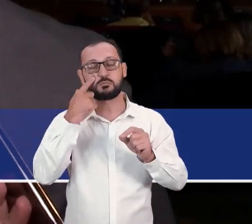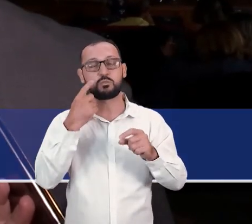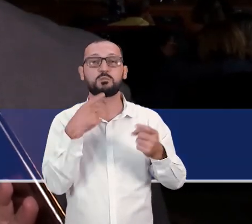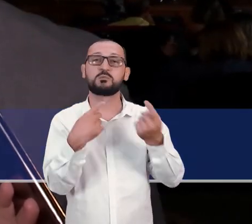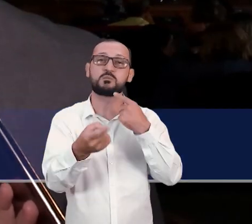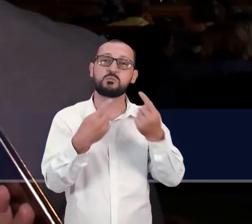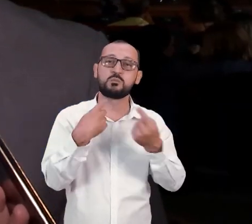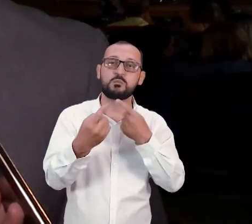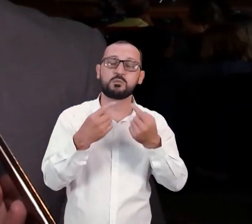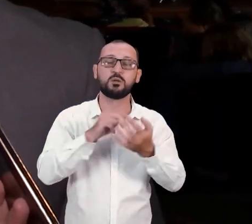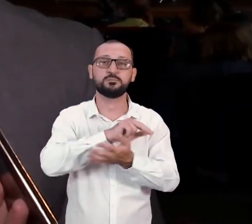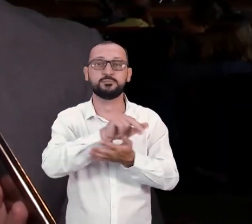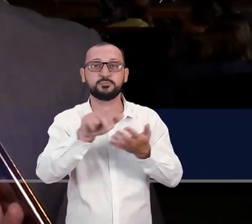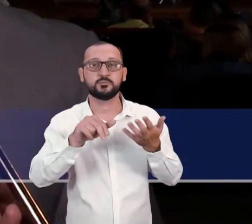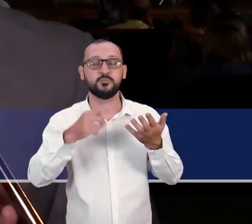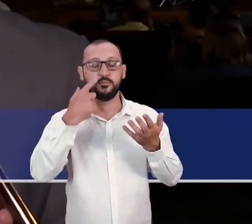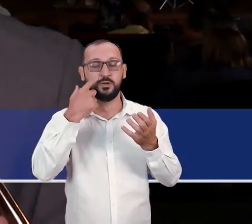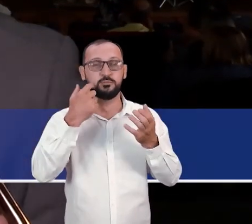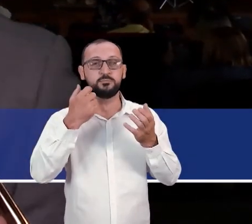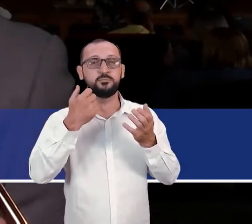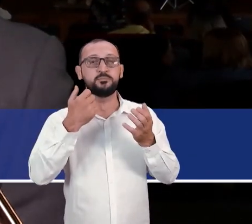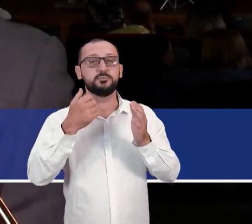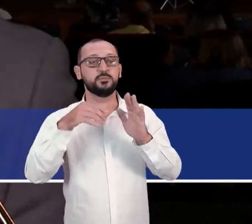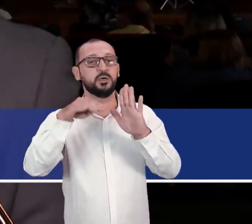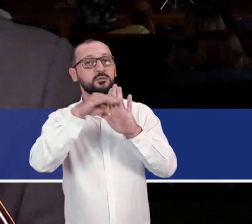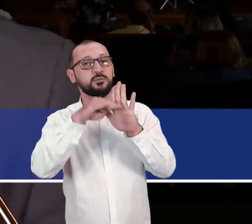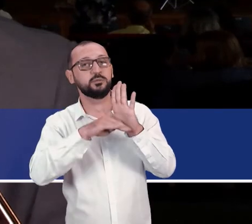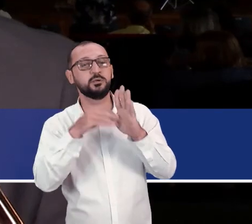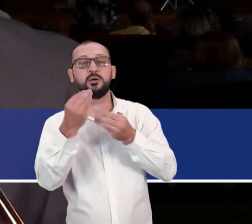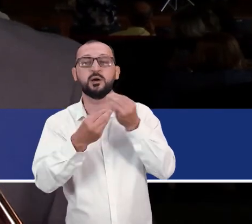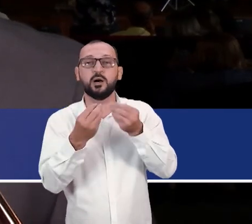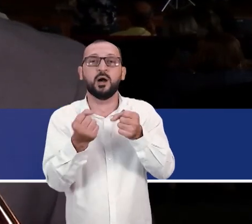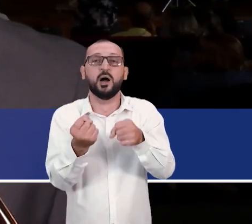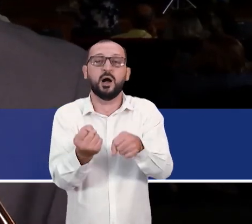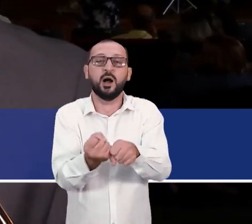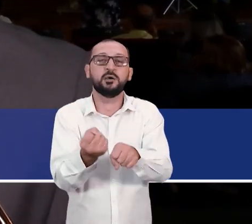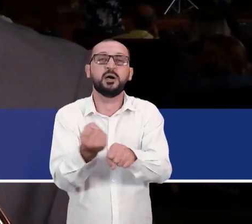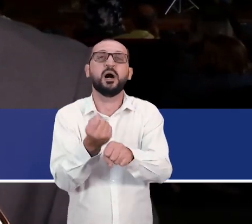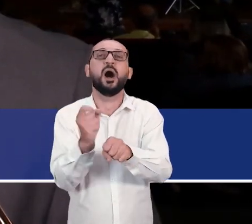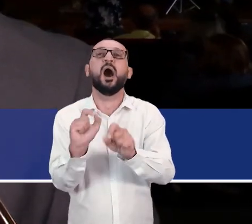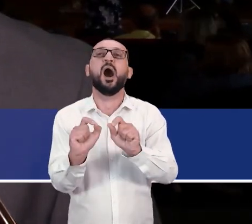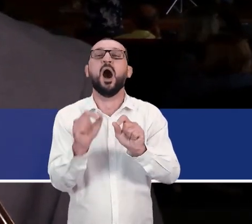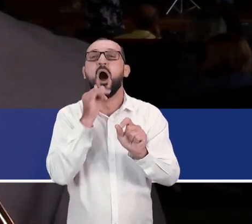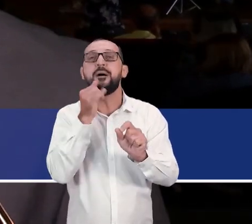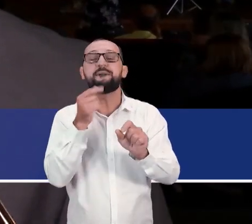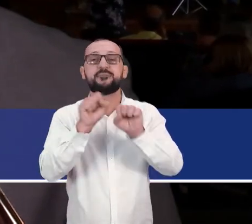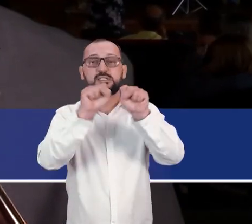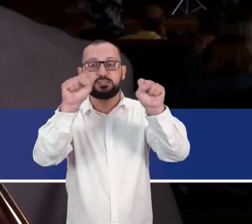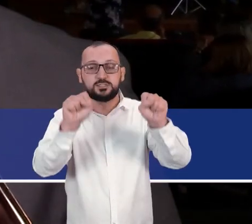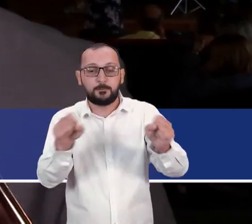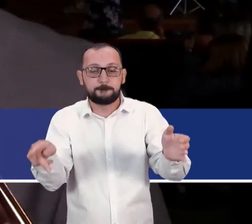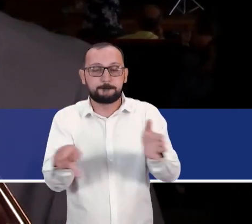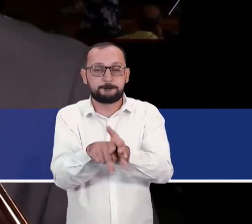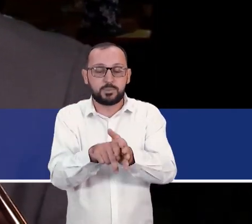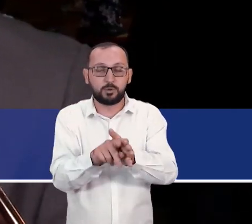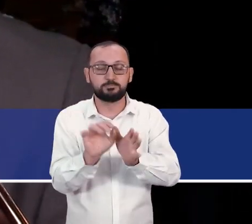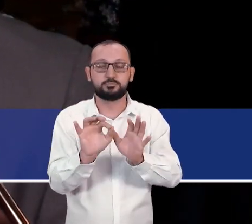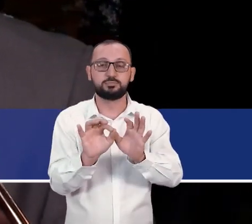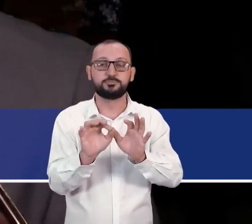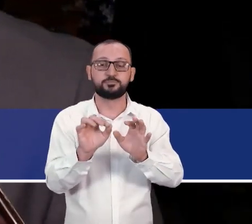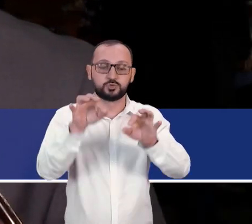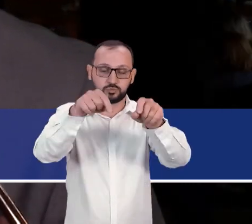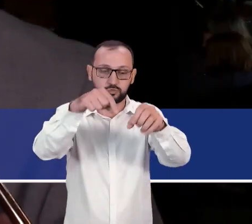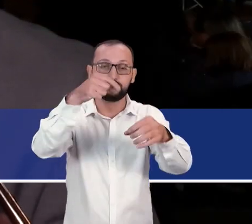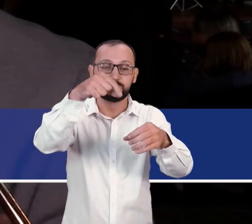se discute vários aspectos da construção de um sistema